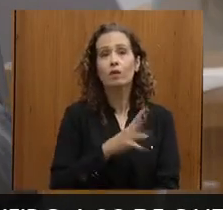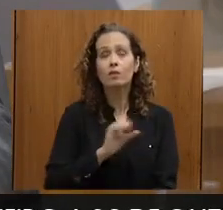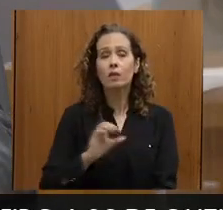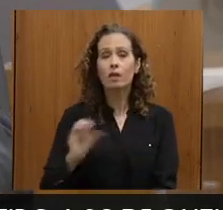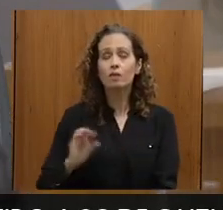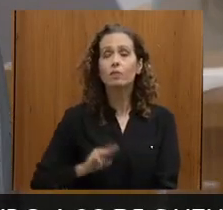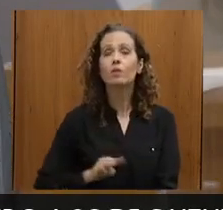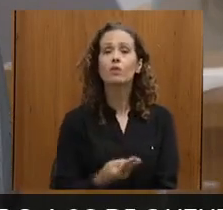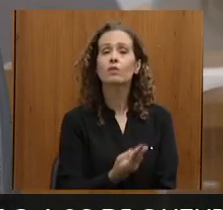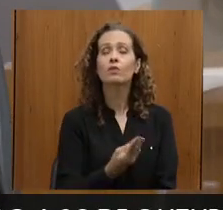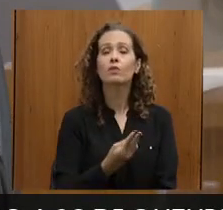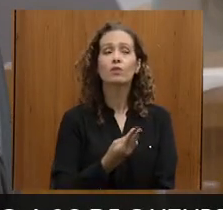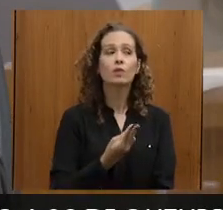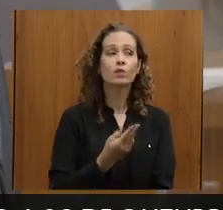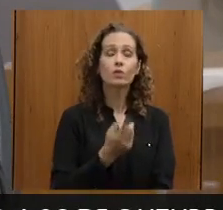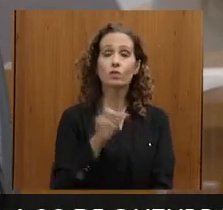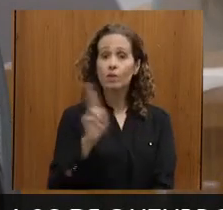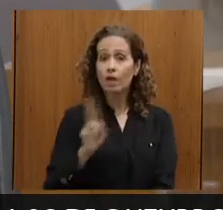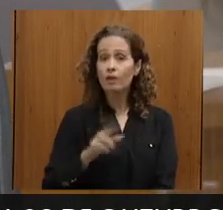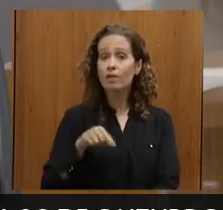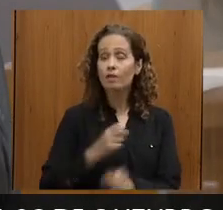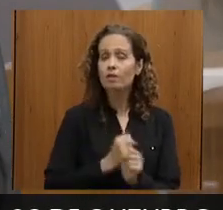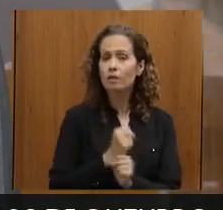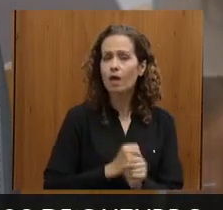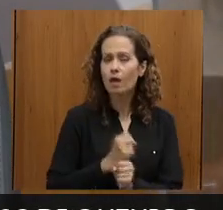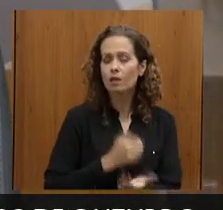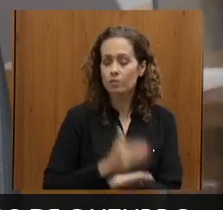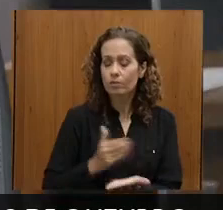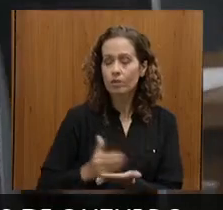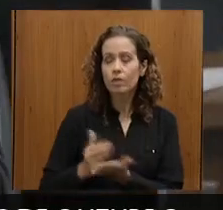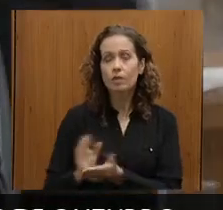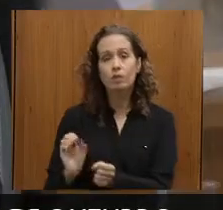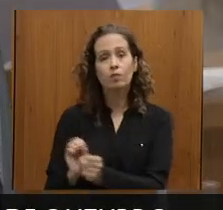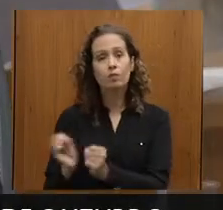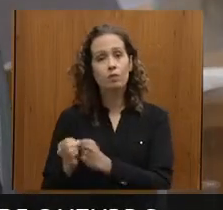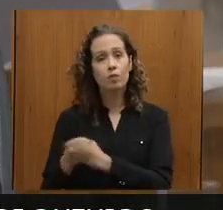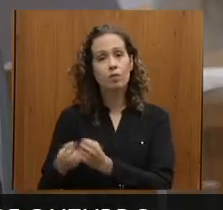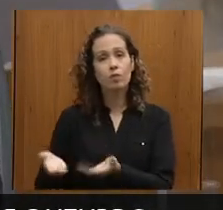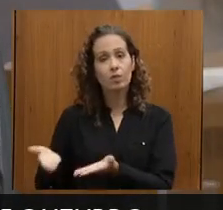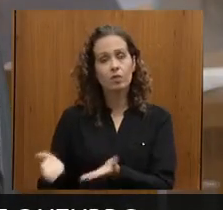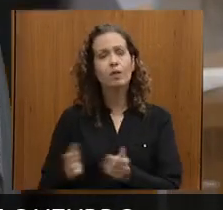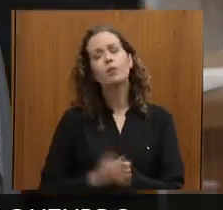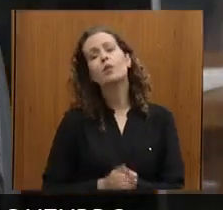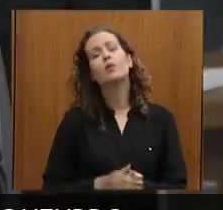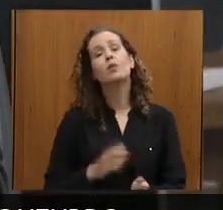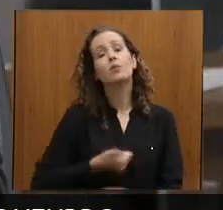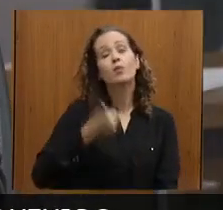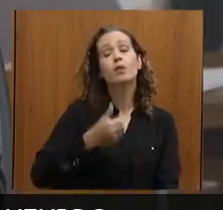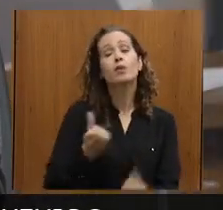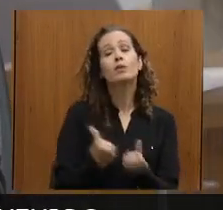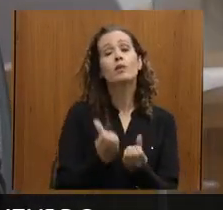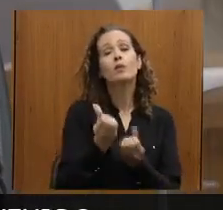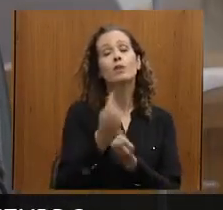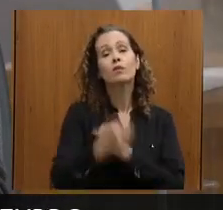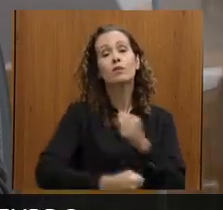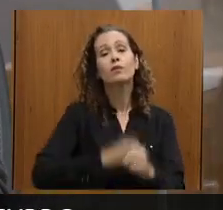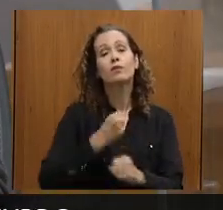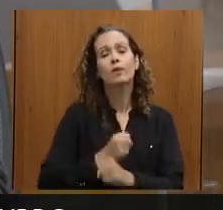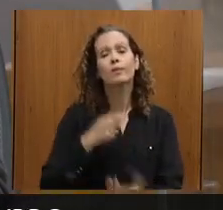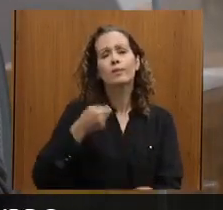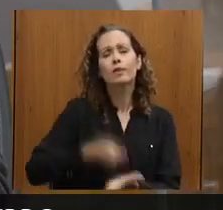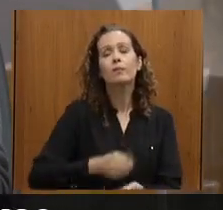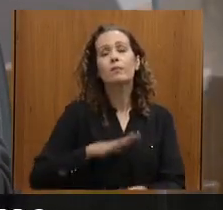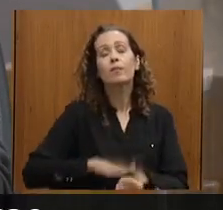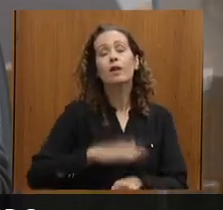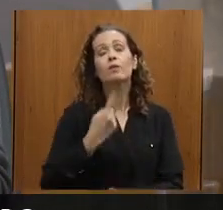esse ano em parcelas para os municípios. No primeiro semestre do ano que vem haverá mais um pagamento de R 400 milhões